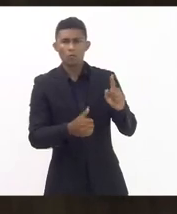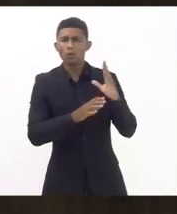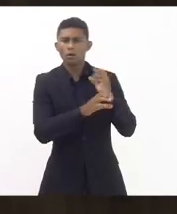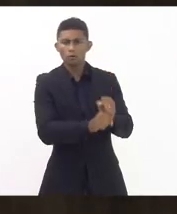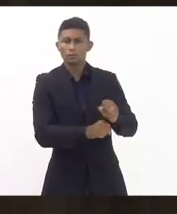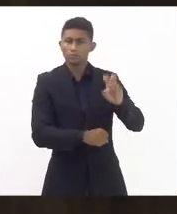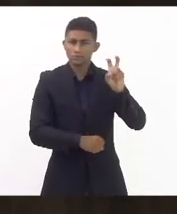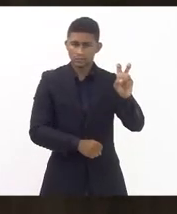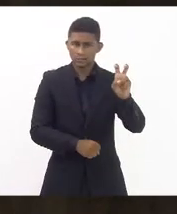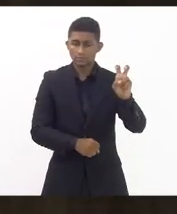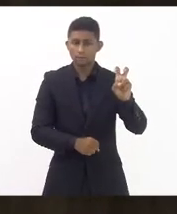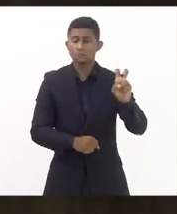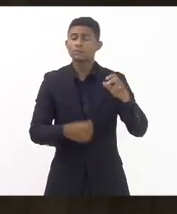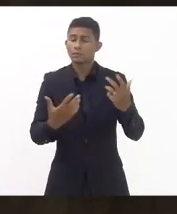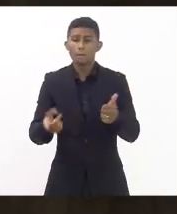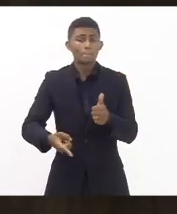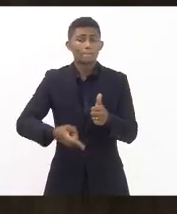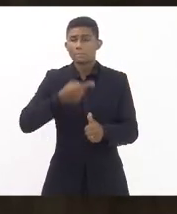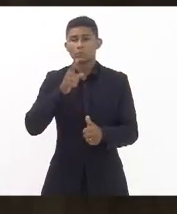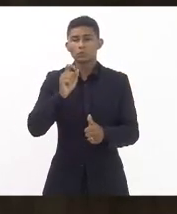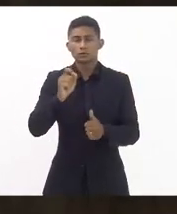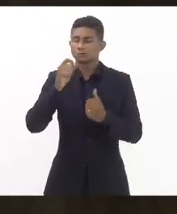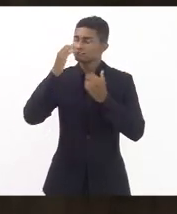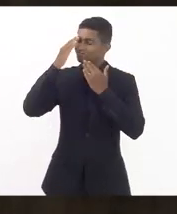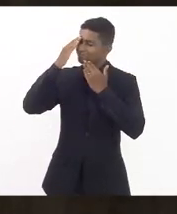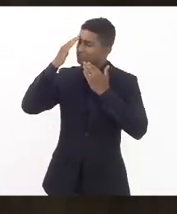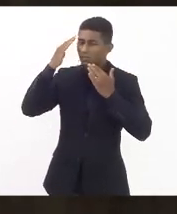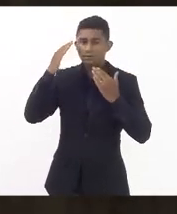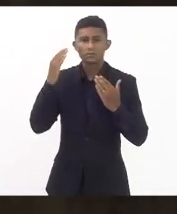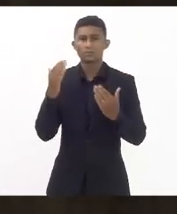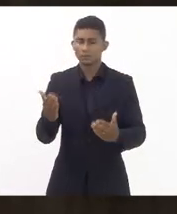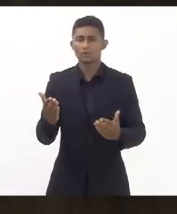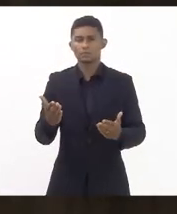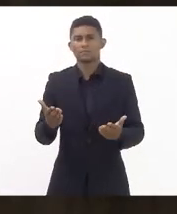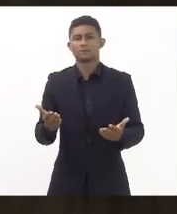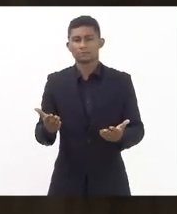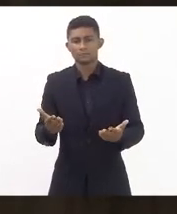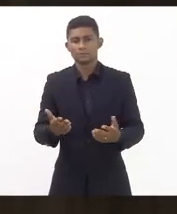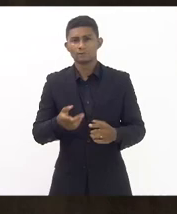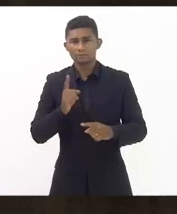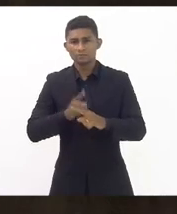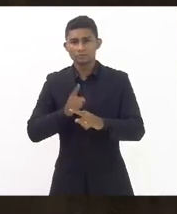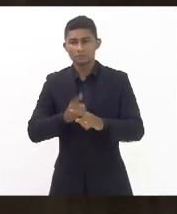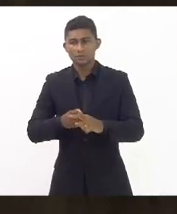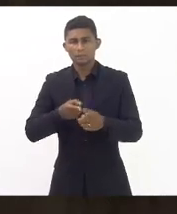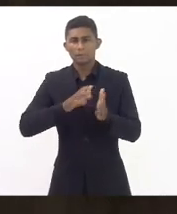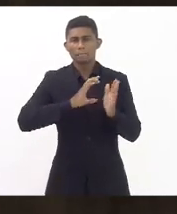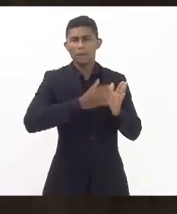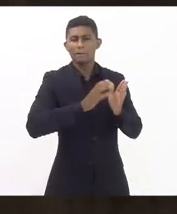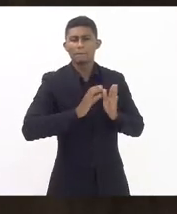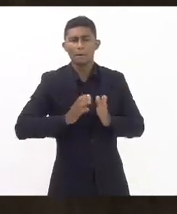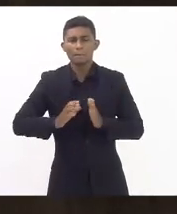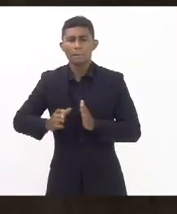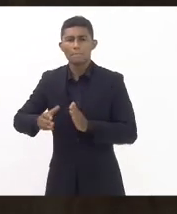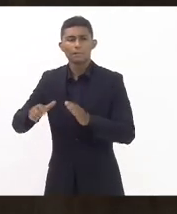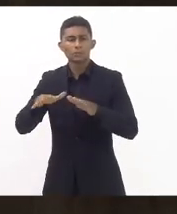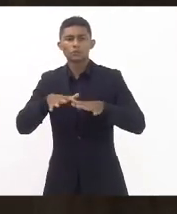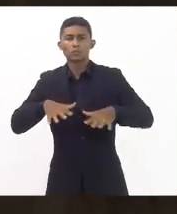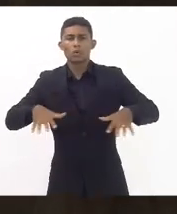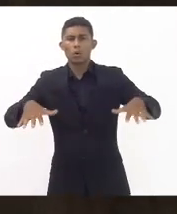devo falar é agradecer a essa ampliação de todos os partidos, inclusive dos